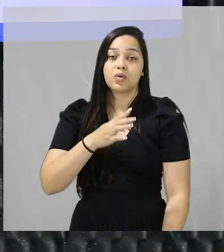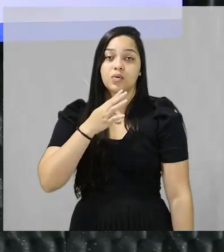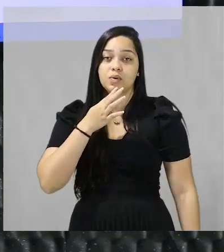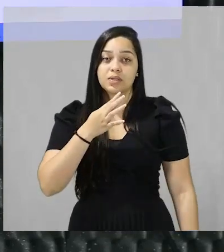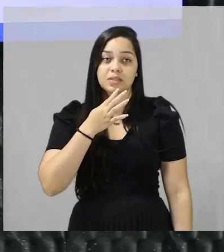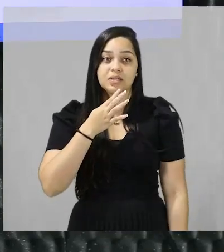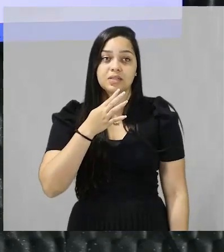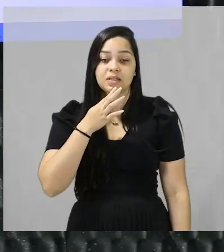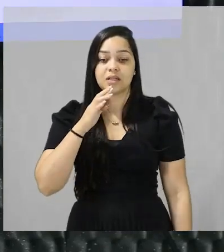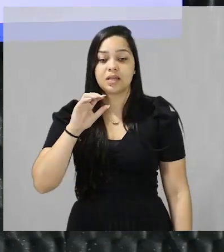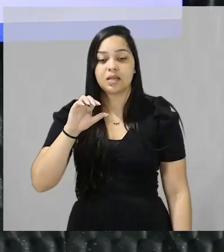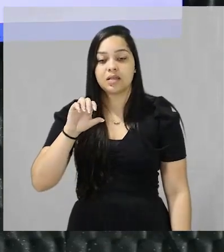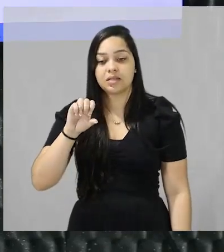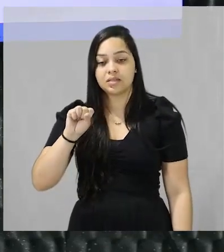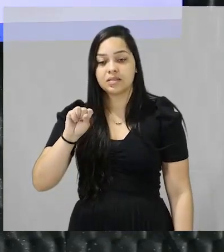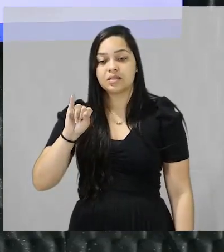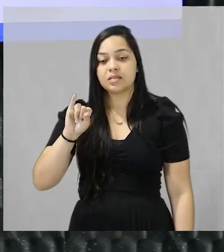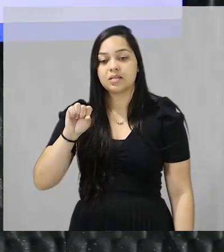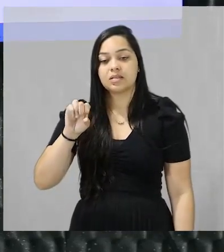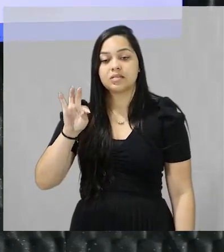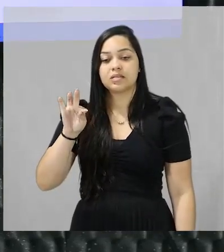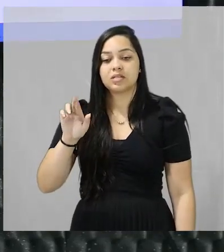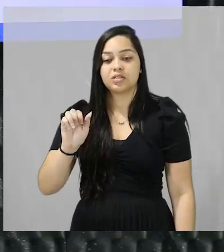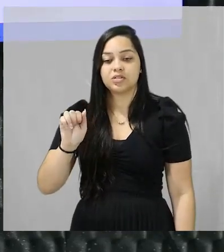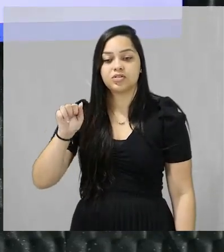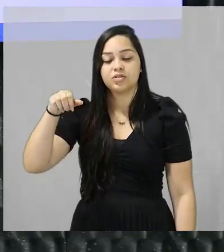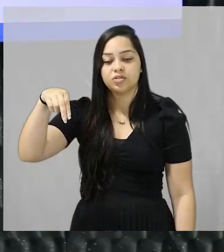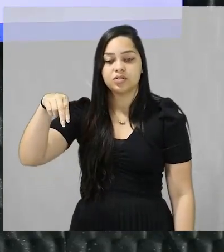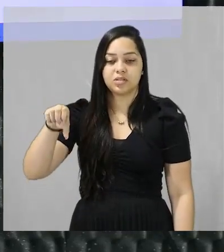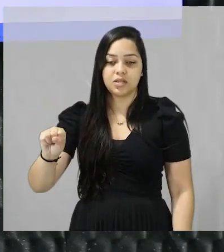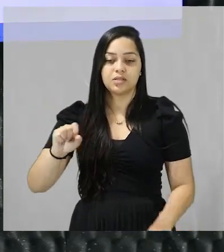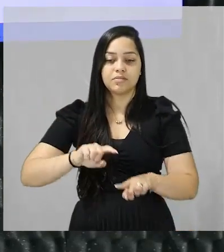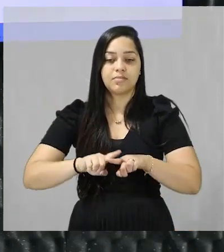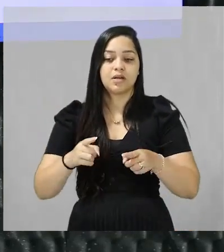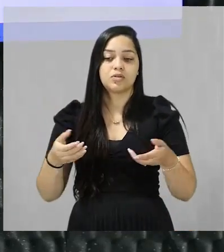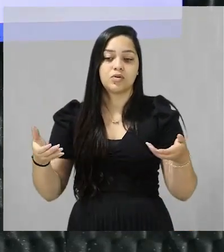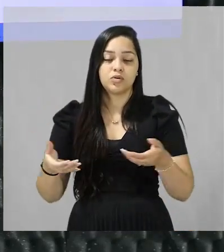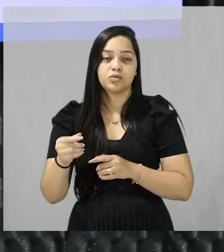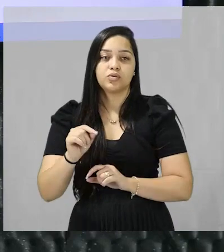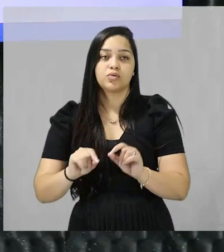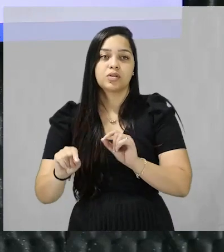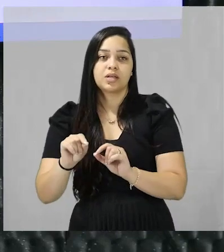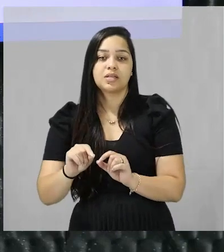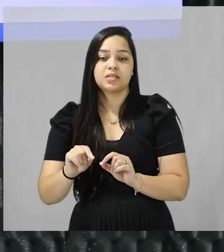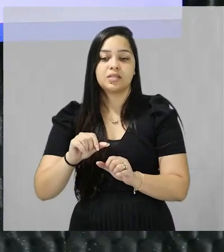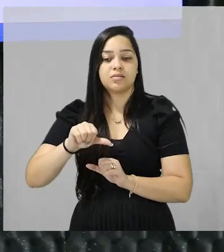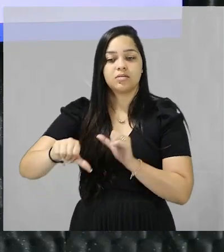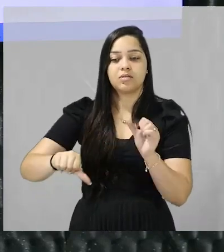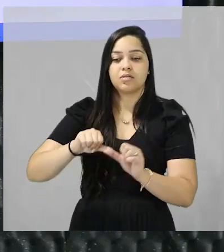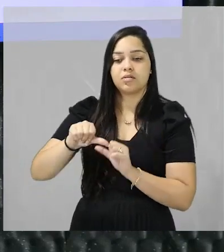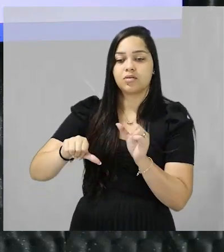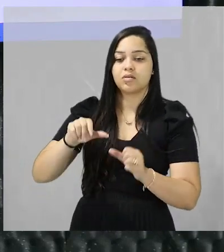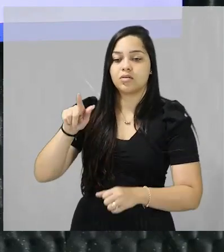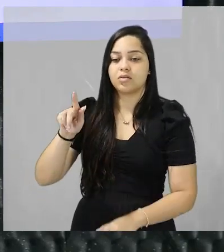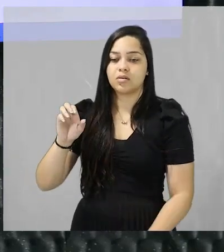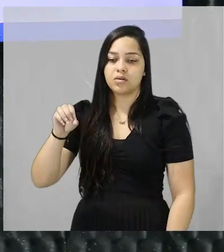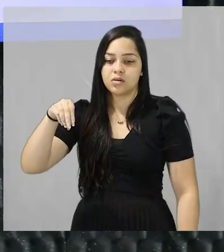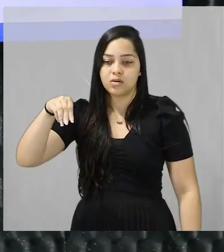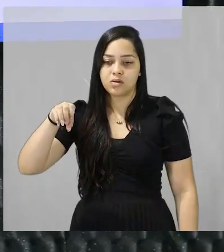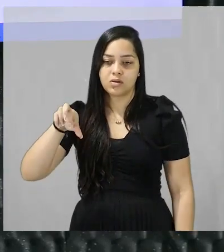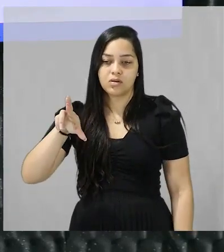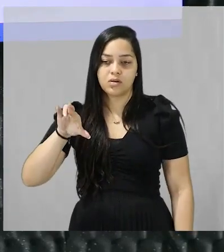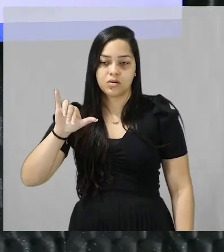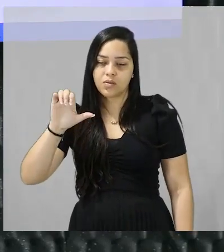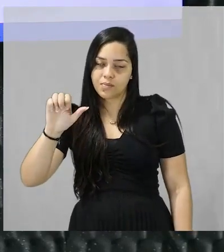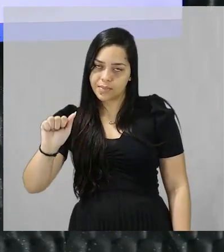isomeria cis-trans, tá? Cis-trans, só que hoje em dia esse termo está sendo trocado por isomeria geométrica,